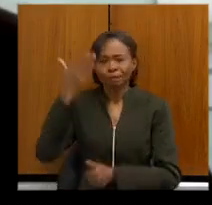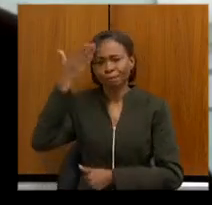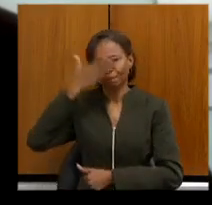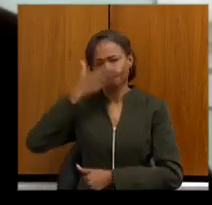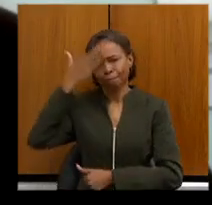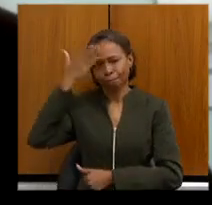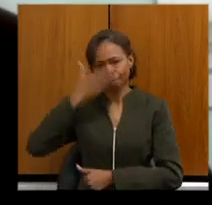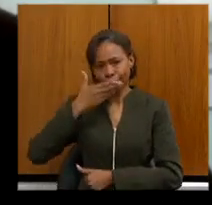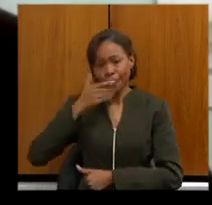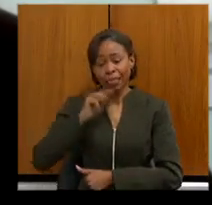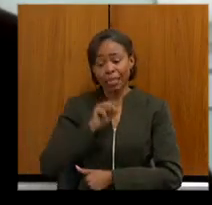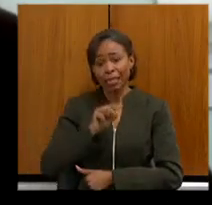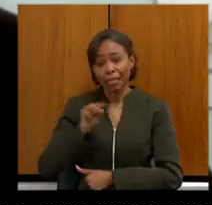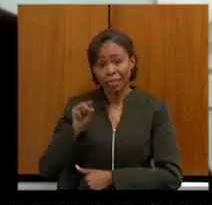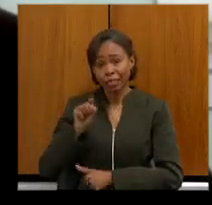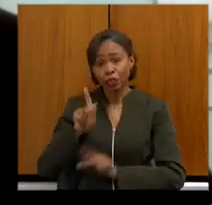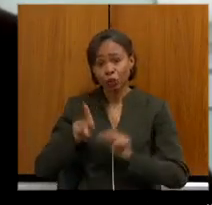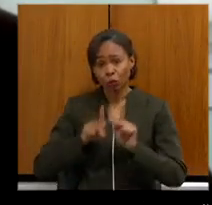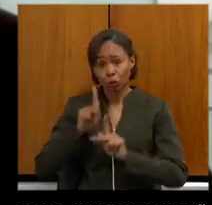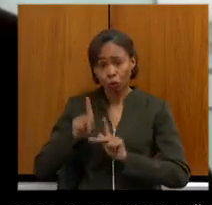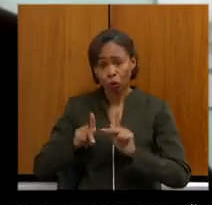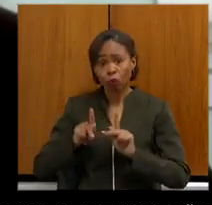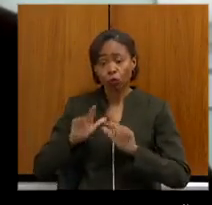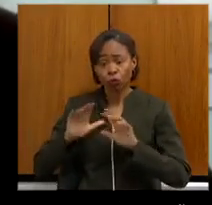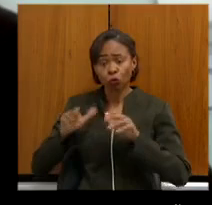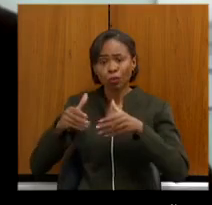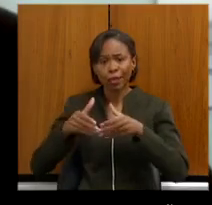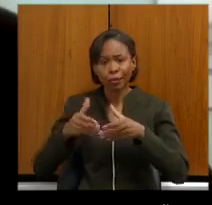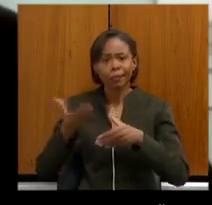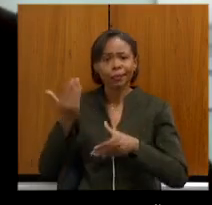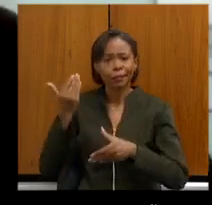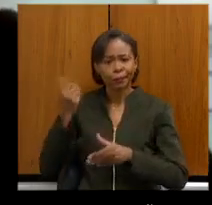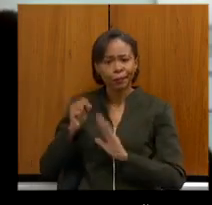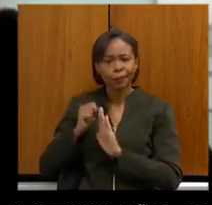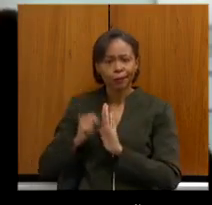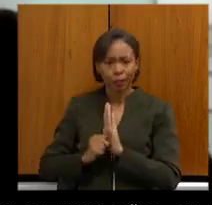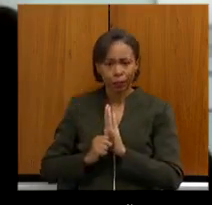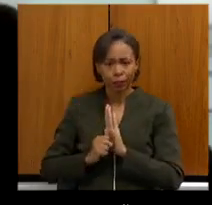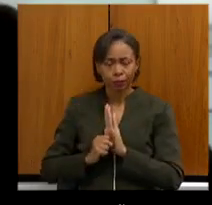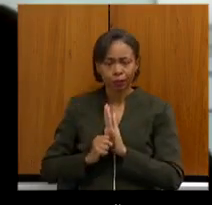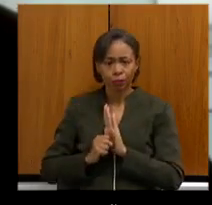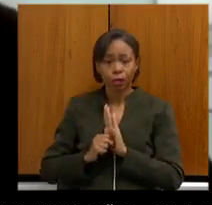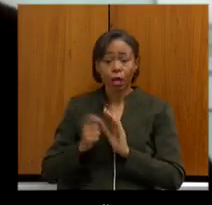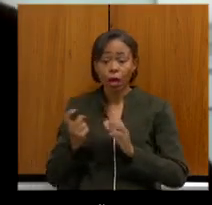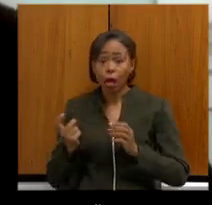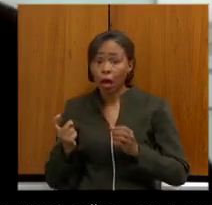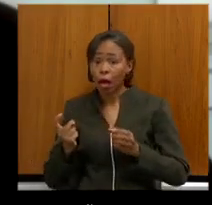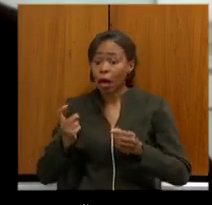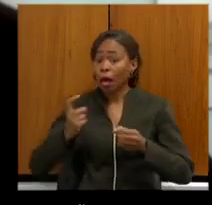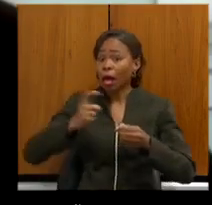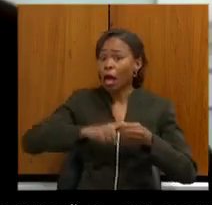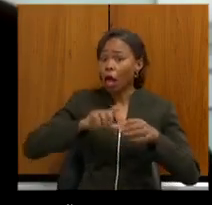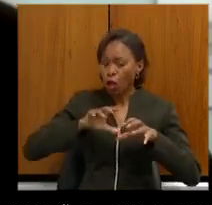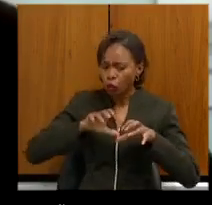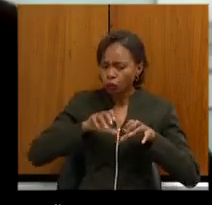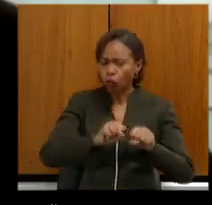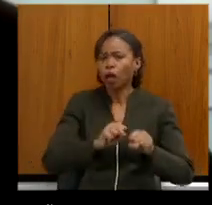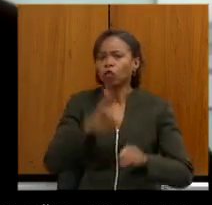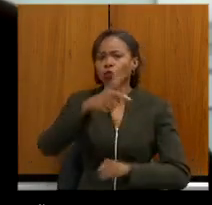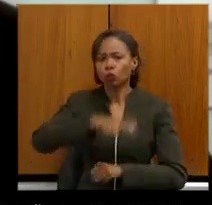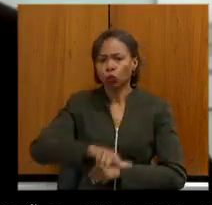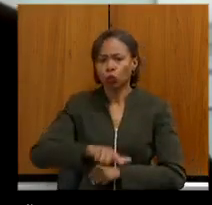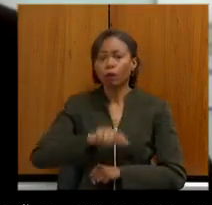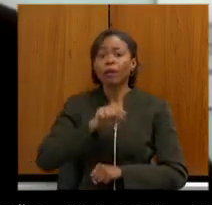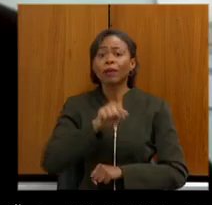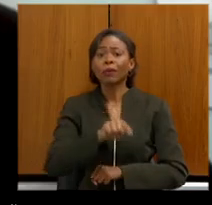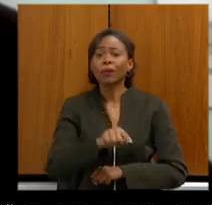e comunidades nos últimos séculos as retomadas são as redes ocupações e